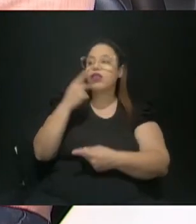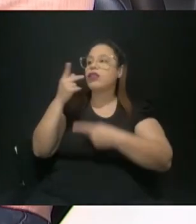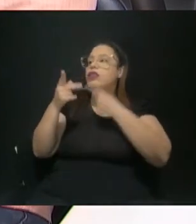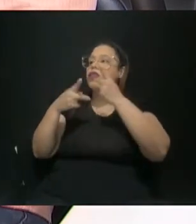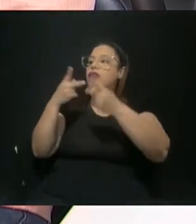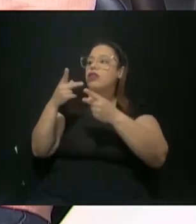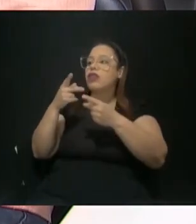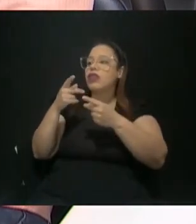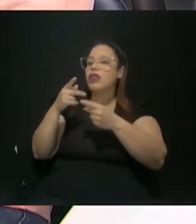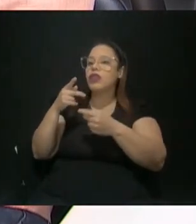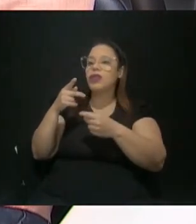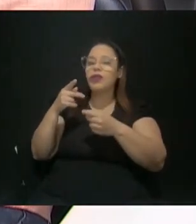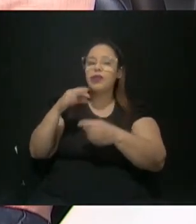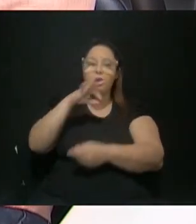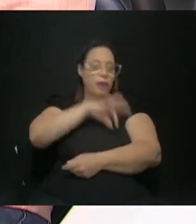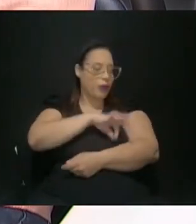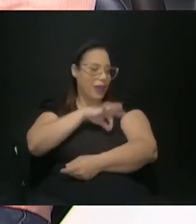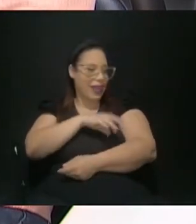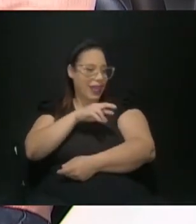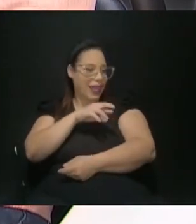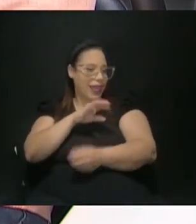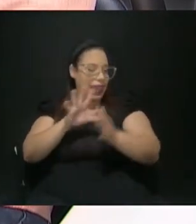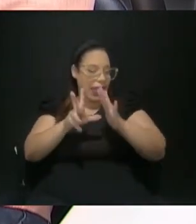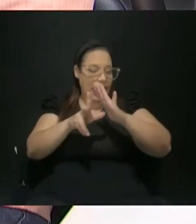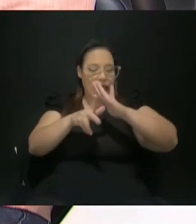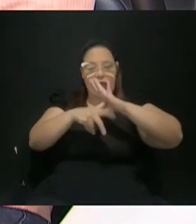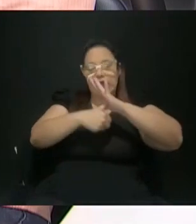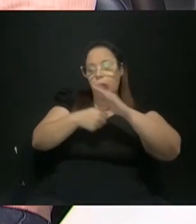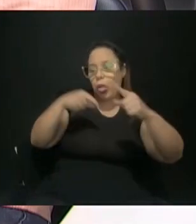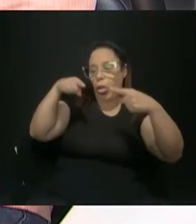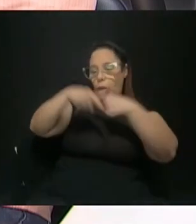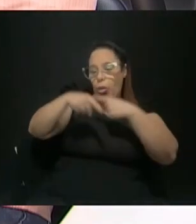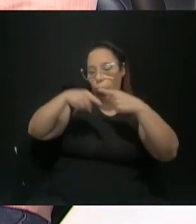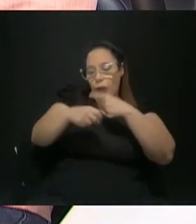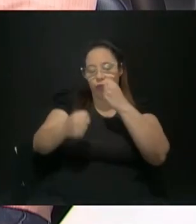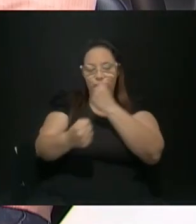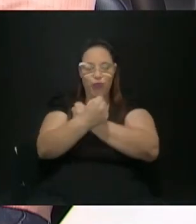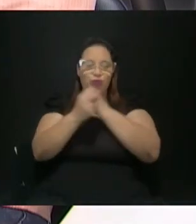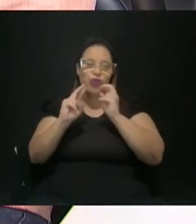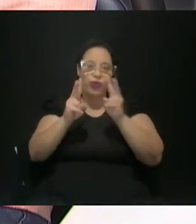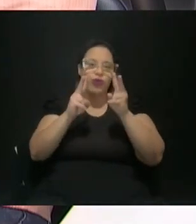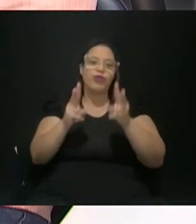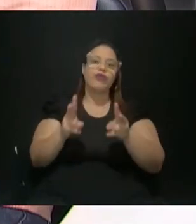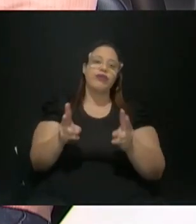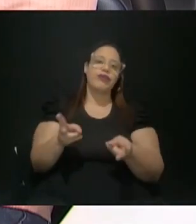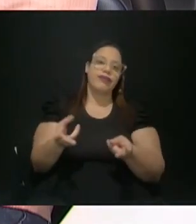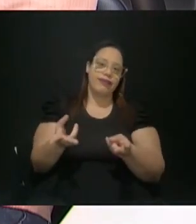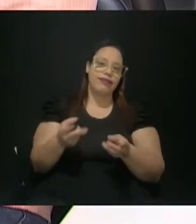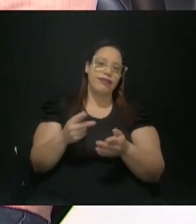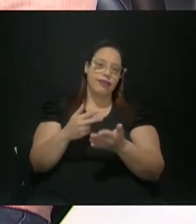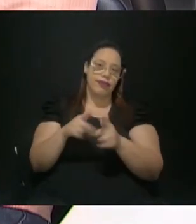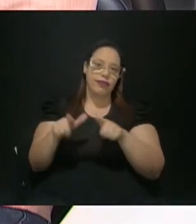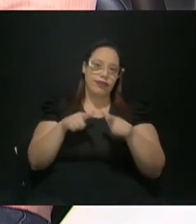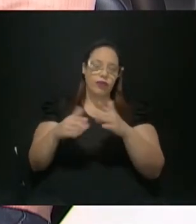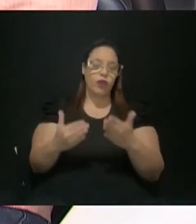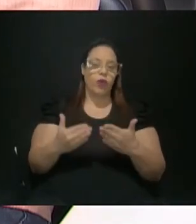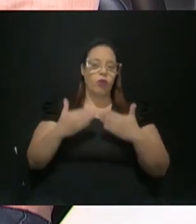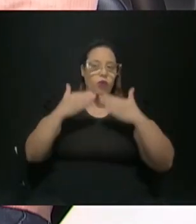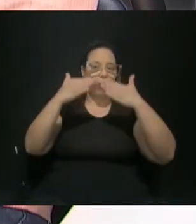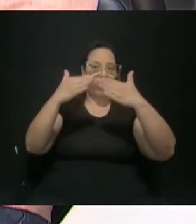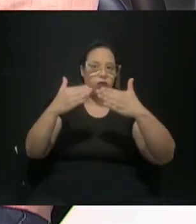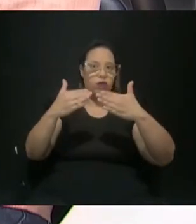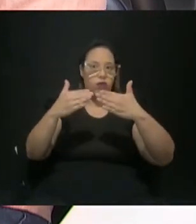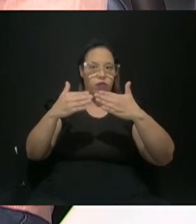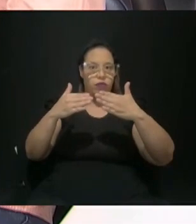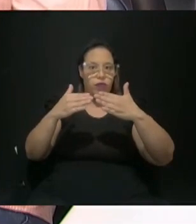ladrão. Né? O protetor e o atacante sempre trabalhando para poder manter os sistemas no ar e